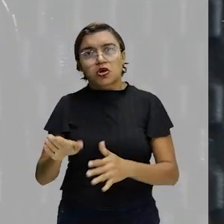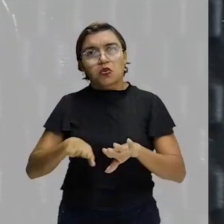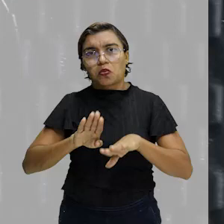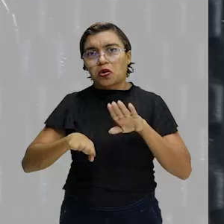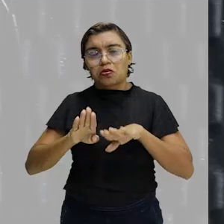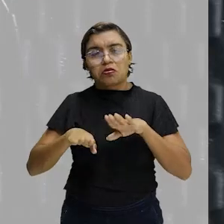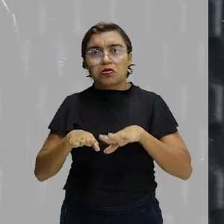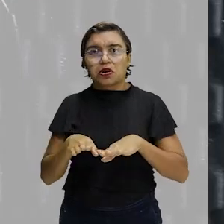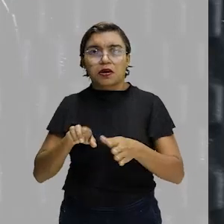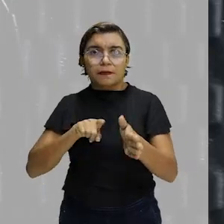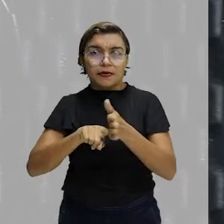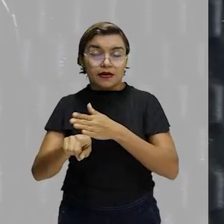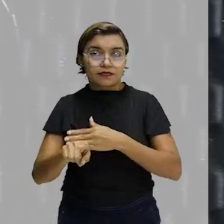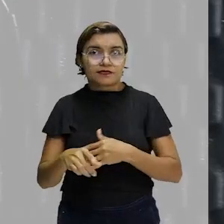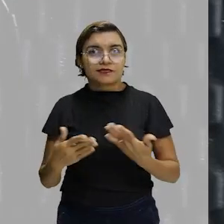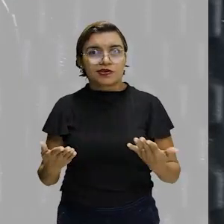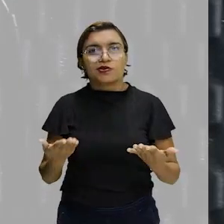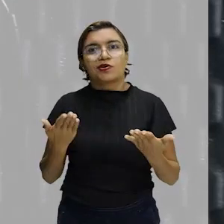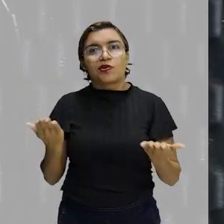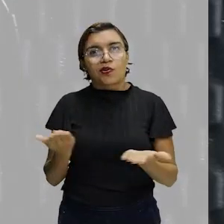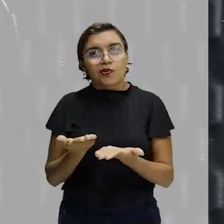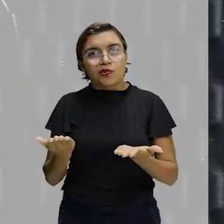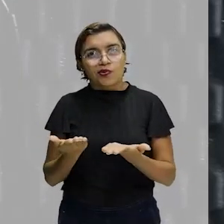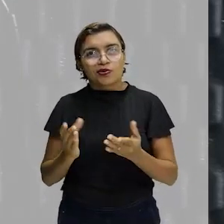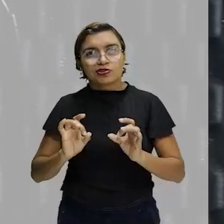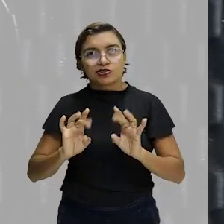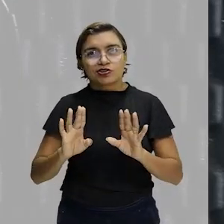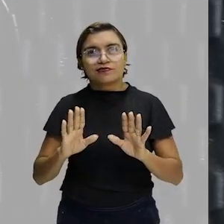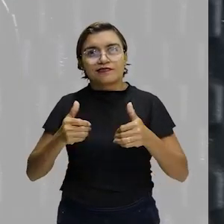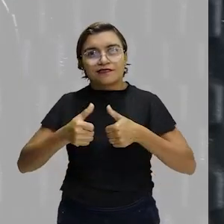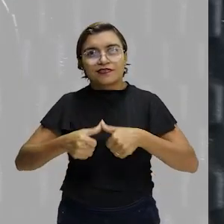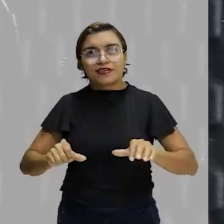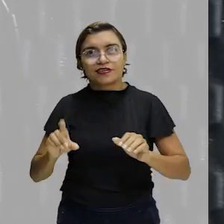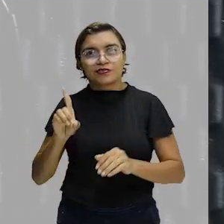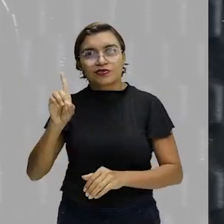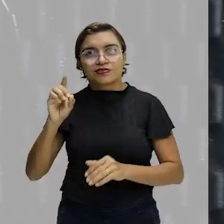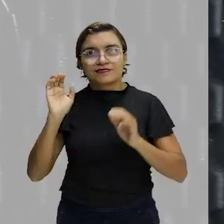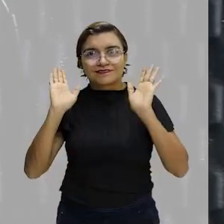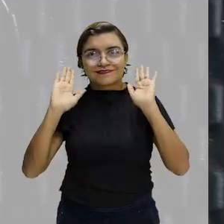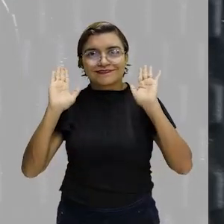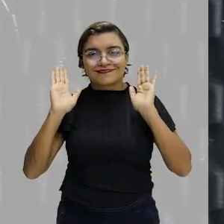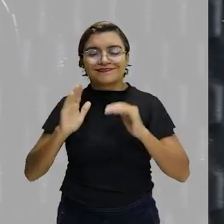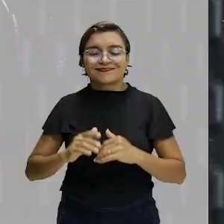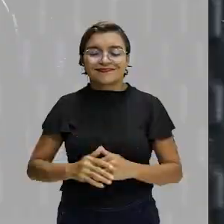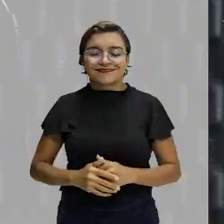as funções logarítmicas. Essa é a nossa aula de hoje. Fiquem com Deus e até a próxima. Tchau, tchau!